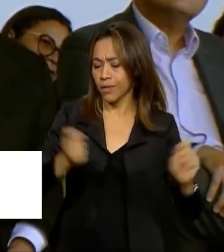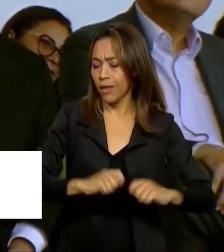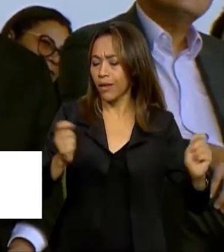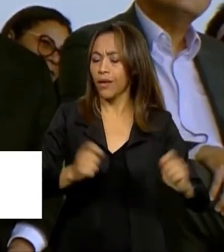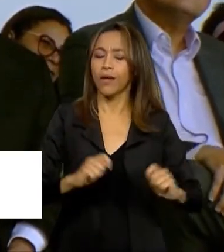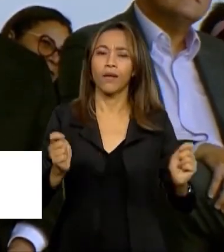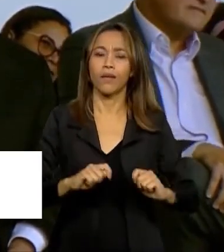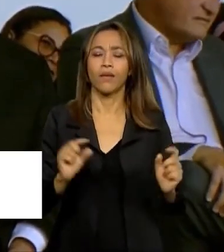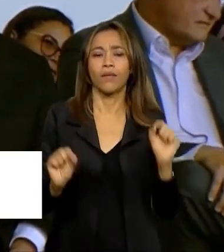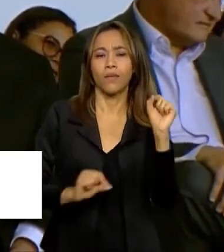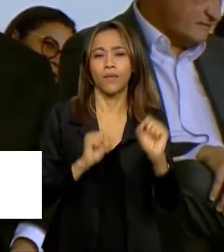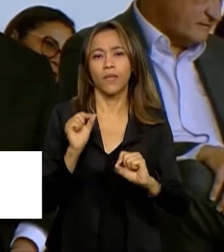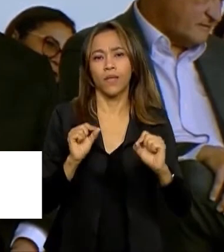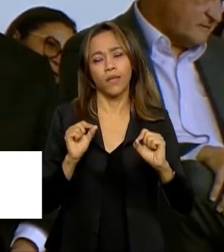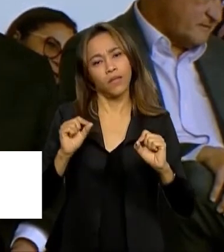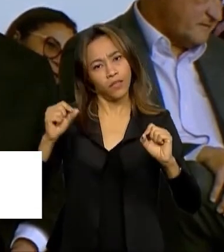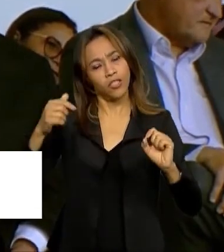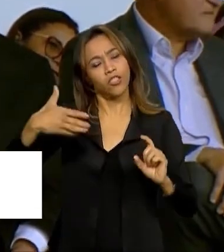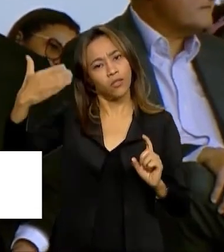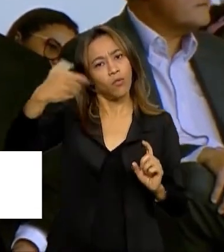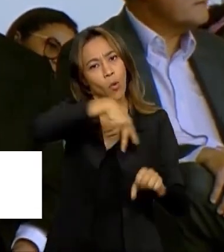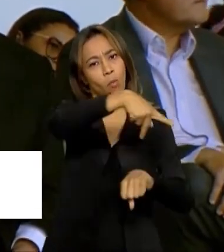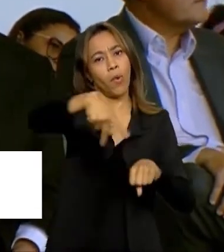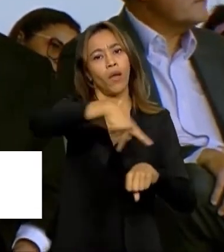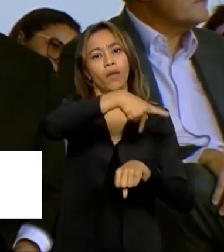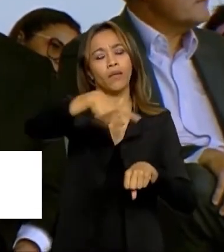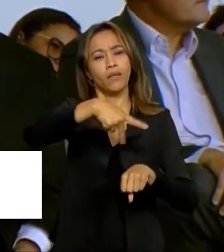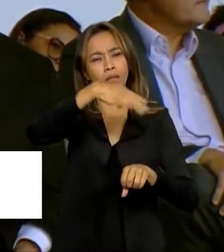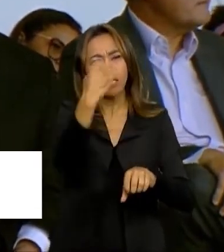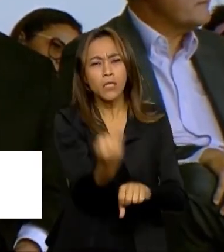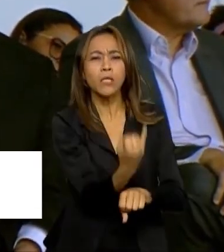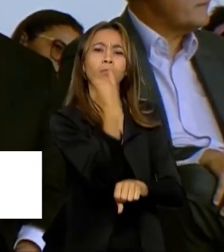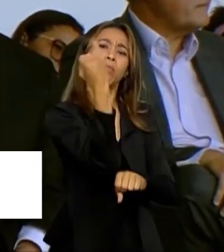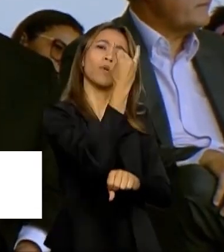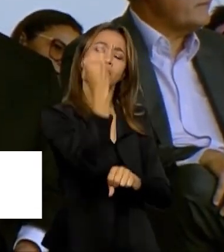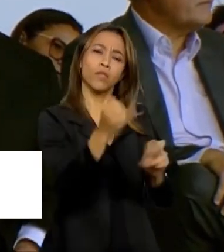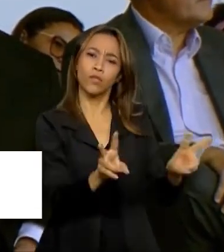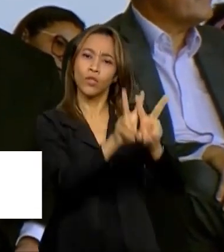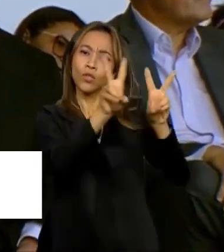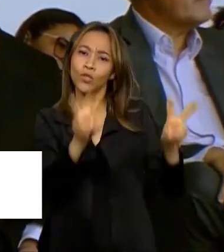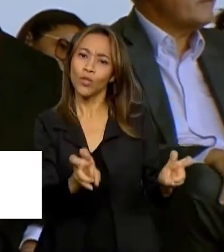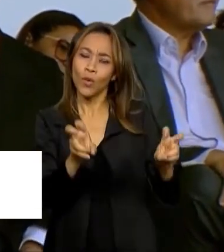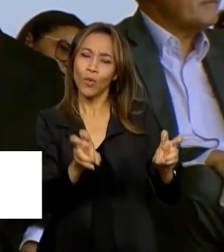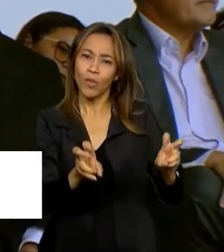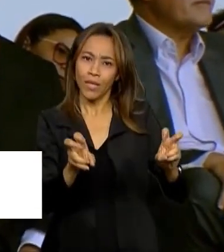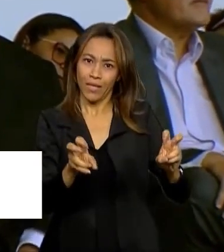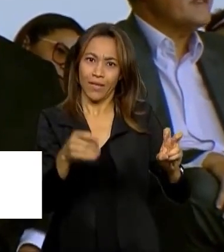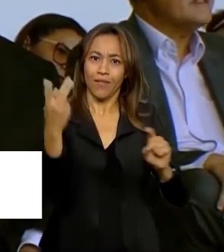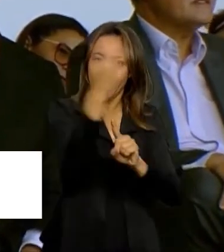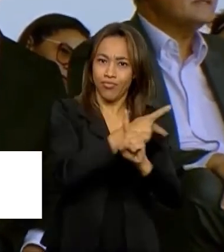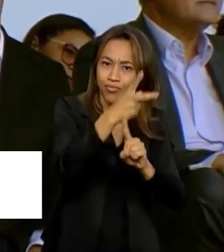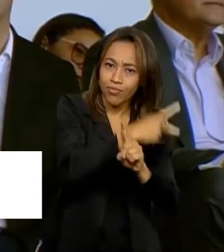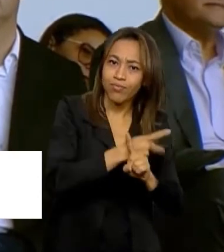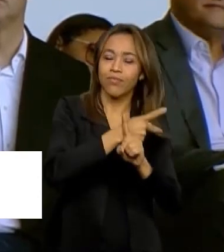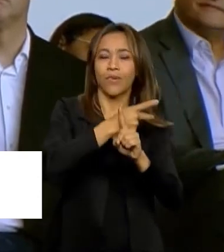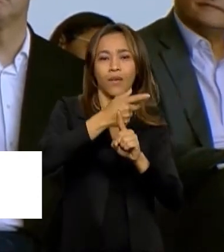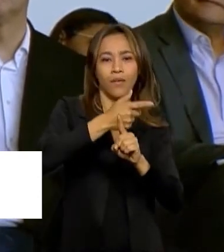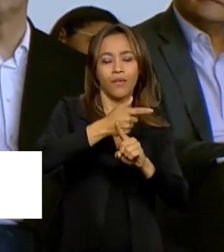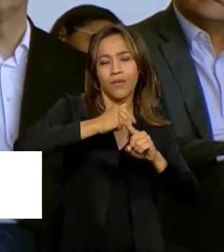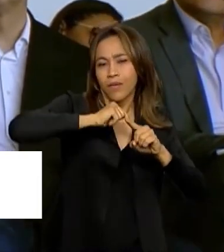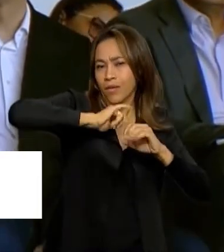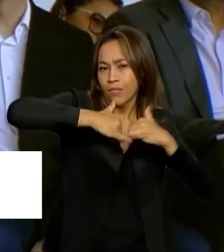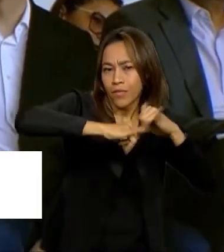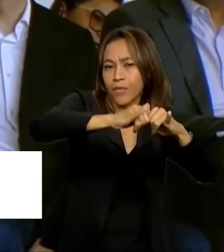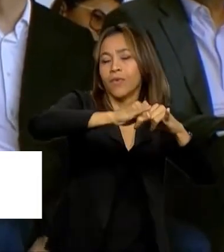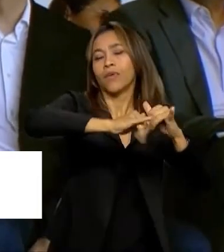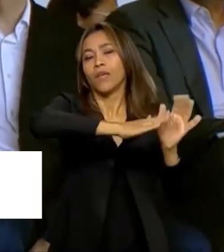se transformar no país mais importante em se tratando de energia limpa, e com hidrogênio verde, os